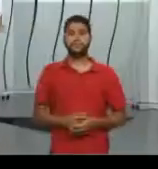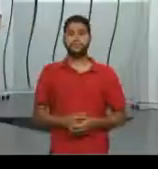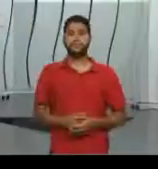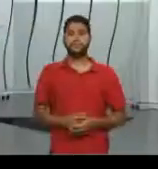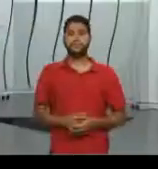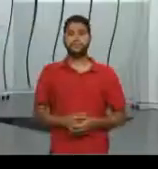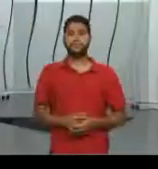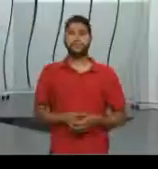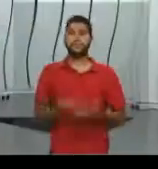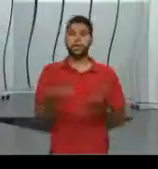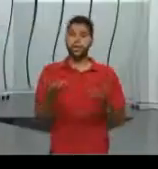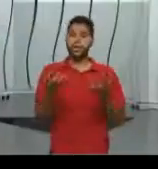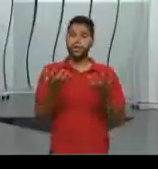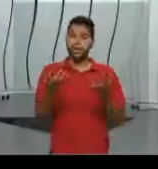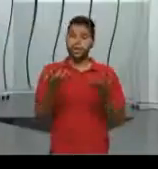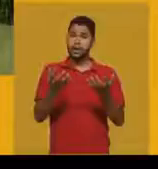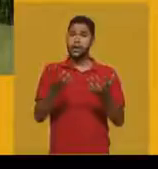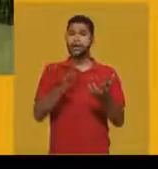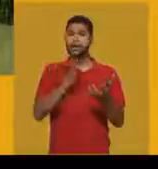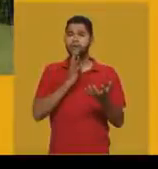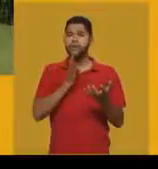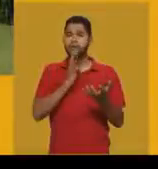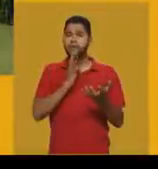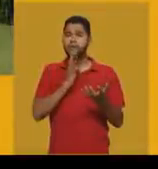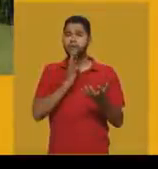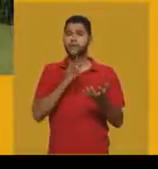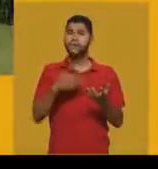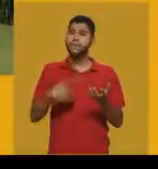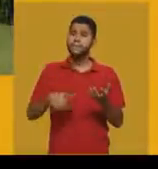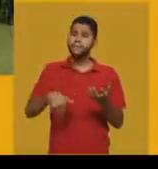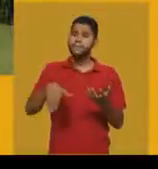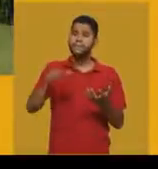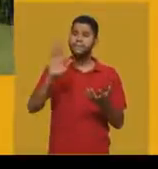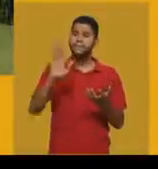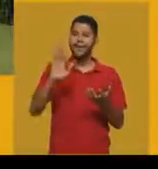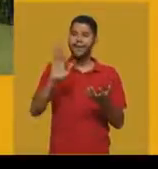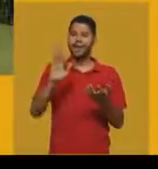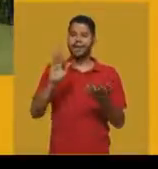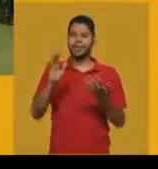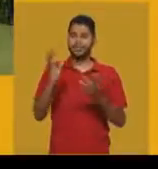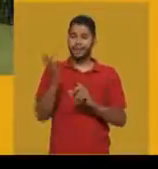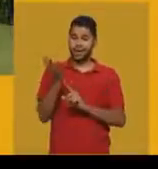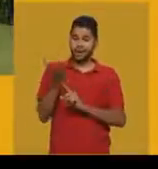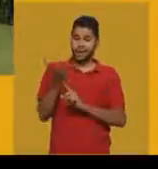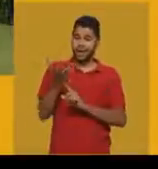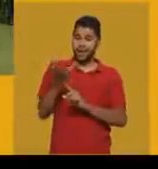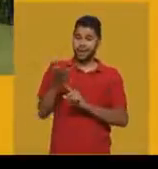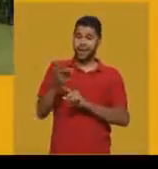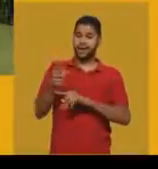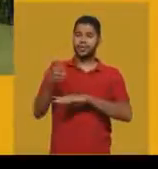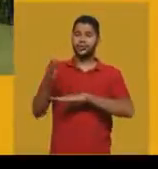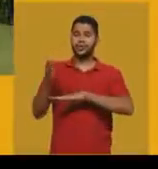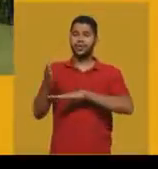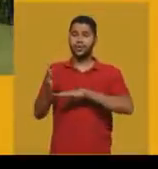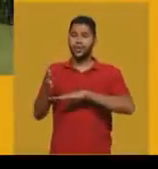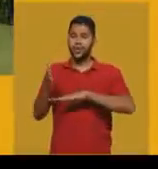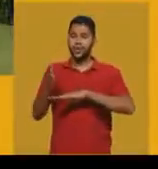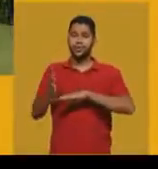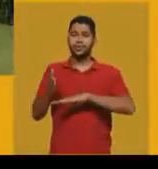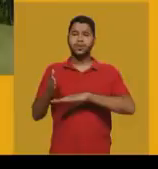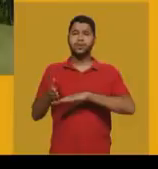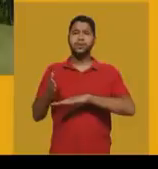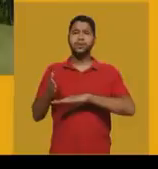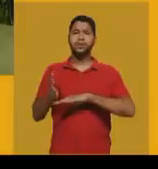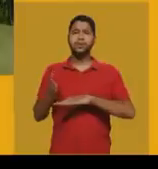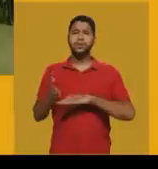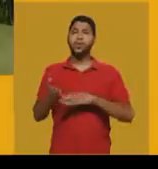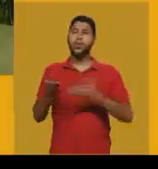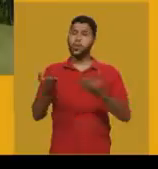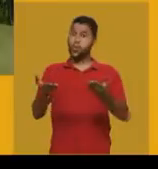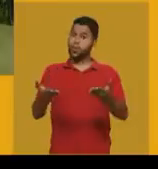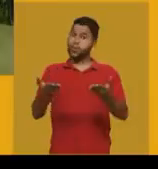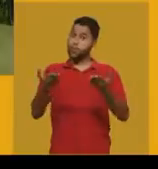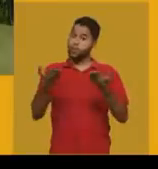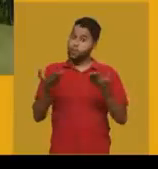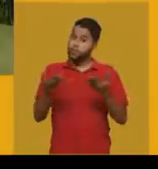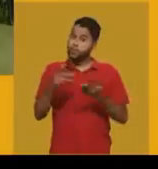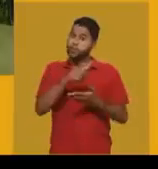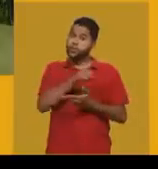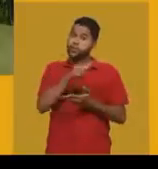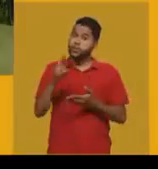quem quiser conhecer um pouco mais sobre a arte contemporânea, eu faço um convite quando